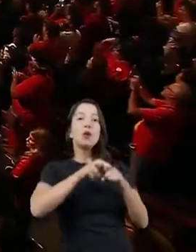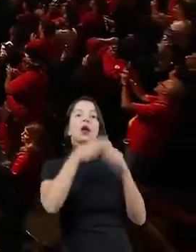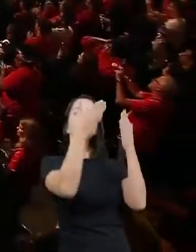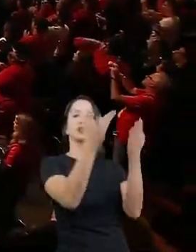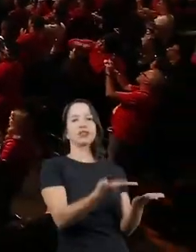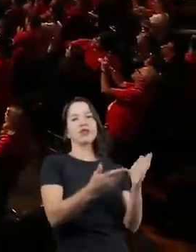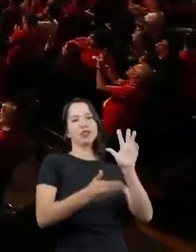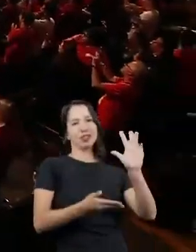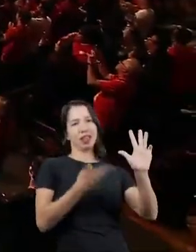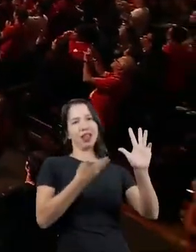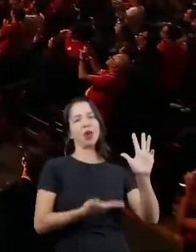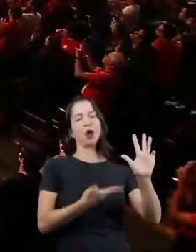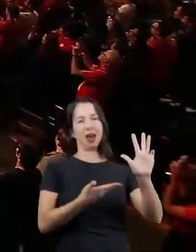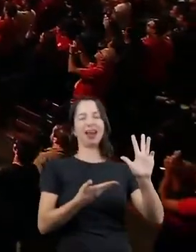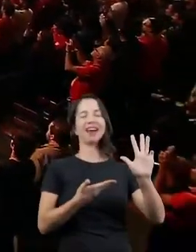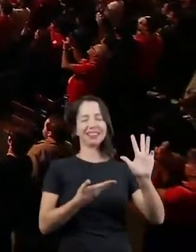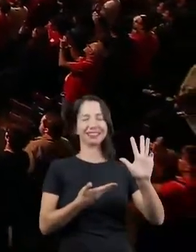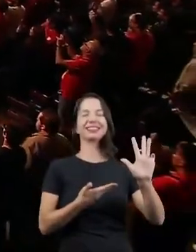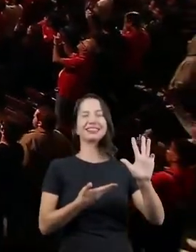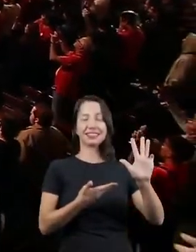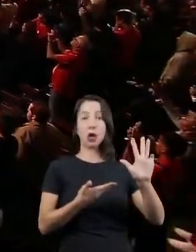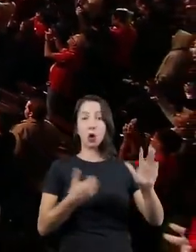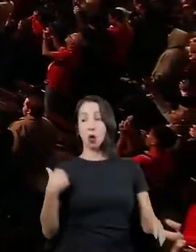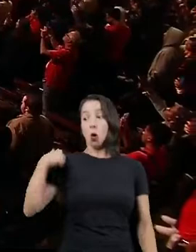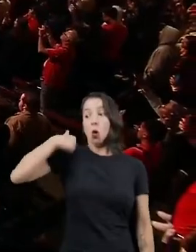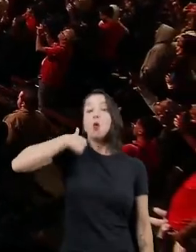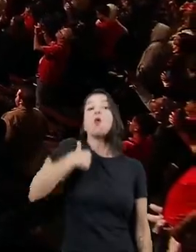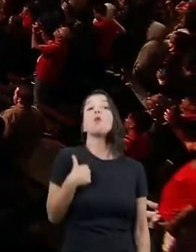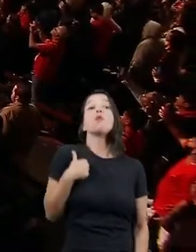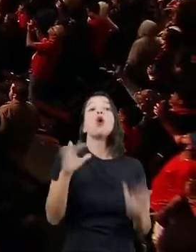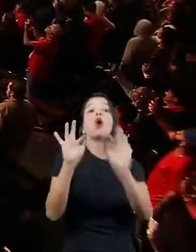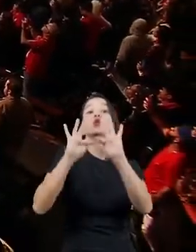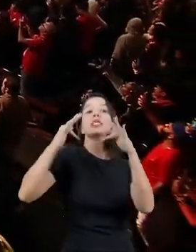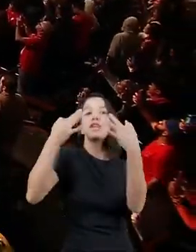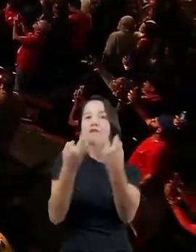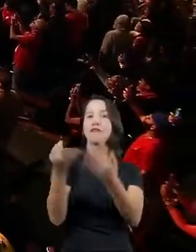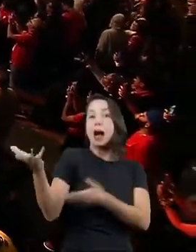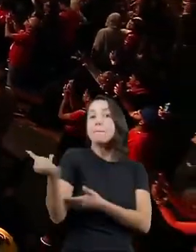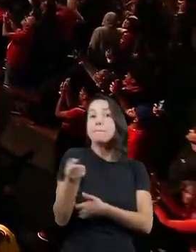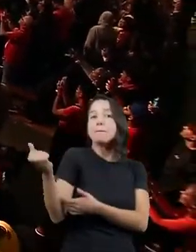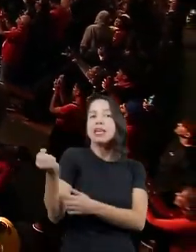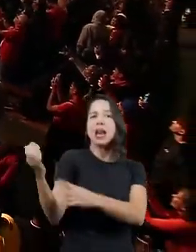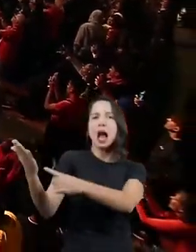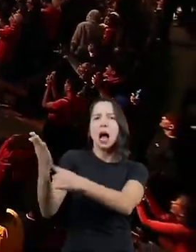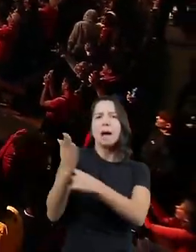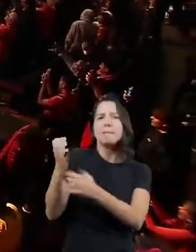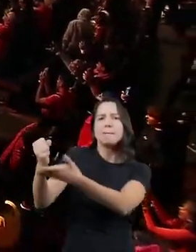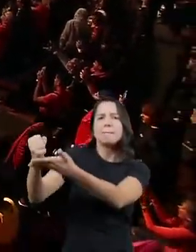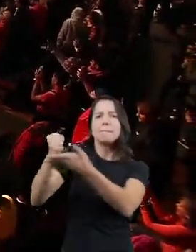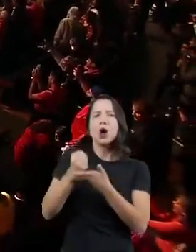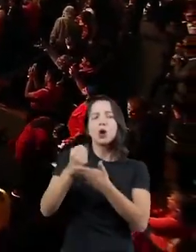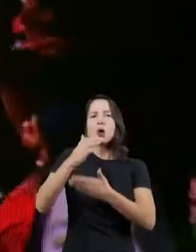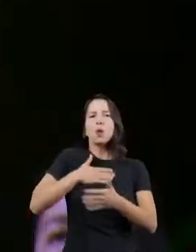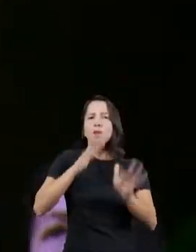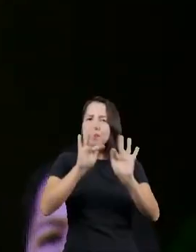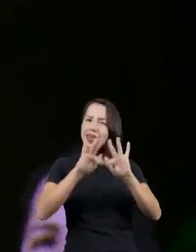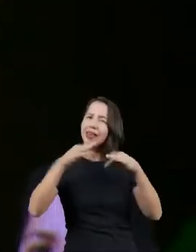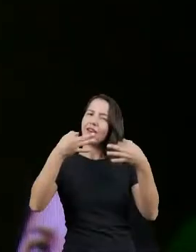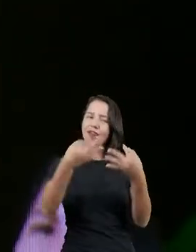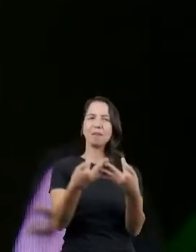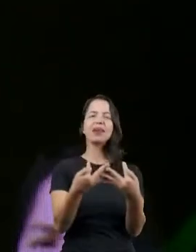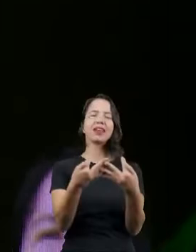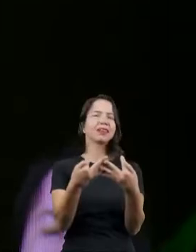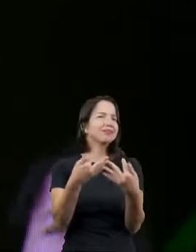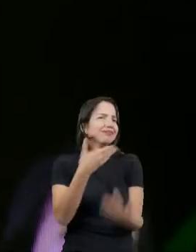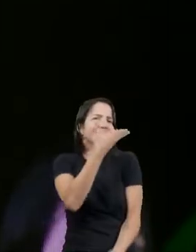O Bolsa Família ajudou muito minha família quando a gente mais precisou e eu nunca vou esquecer disso. Eu vou votar 13